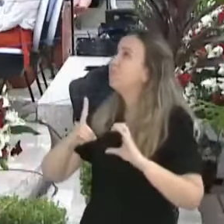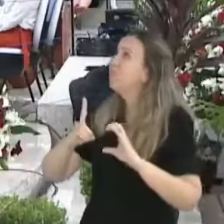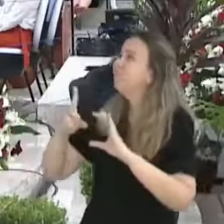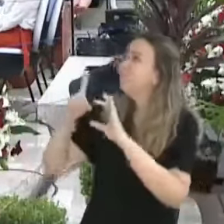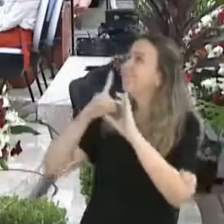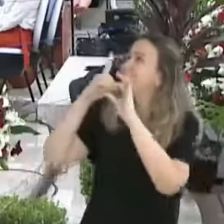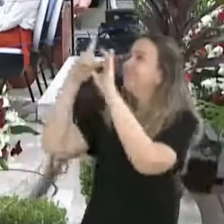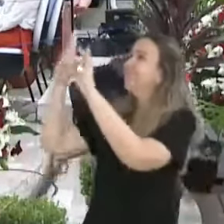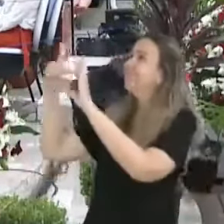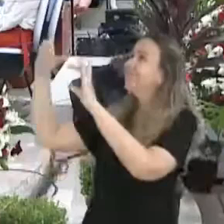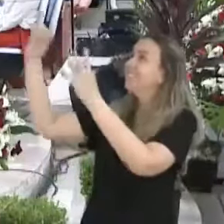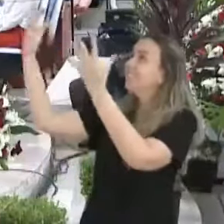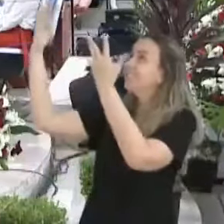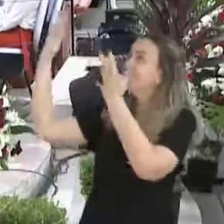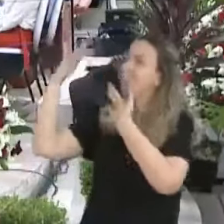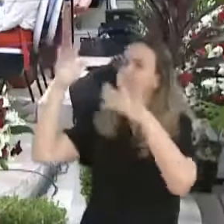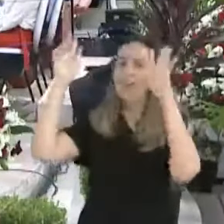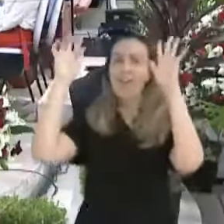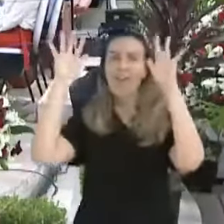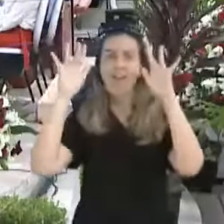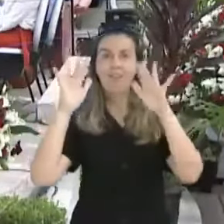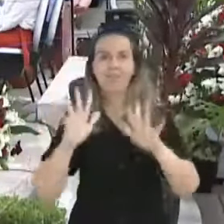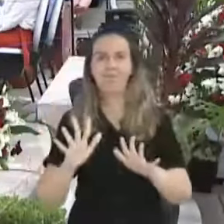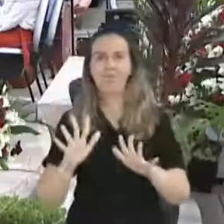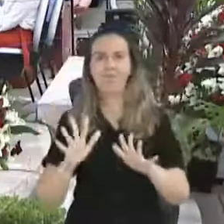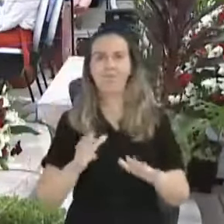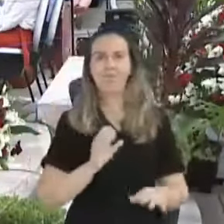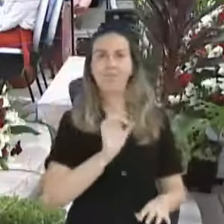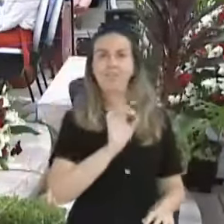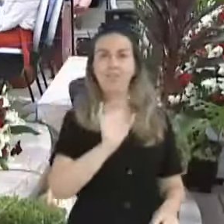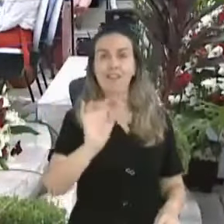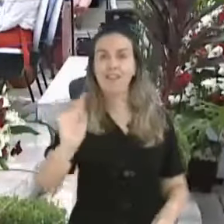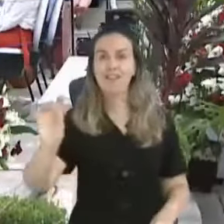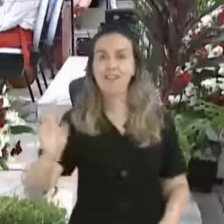caminhos, então eu ouvirei dos céus,